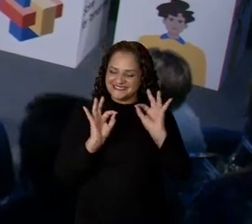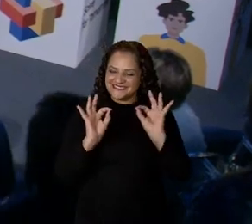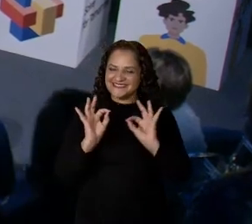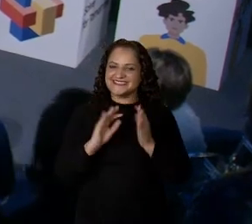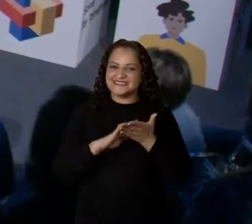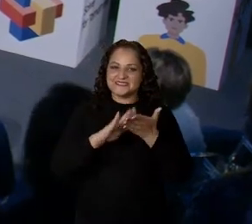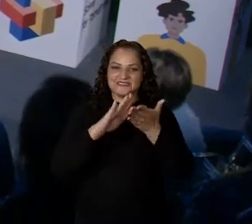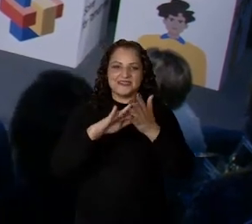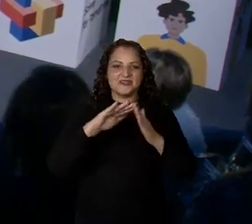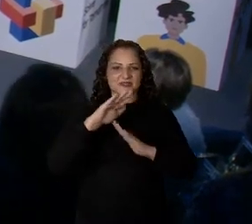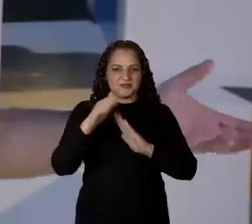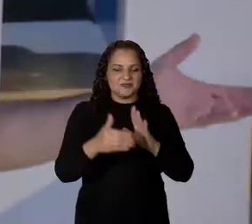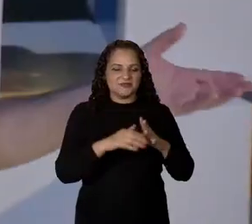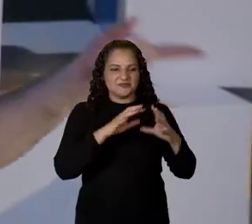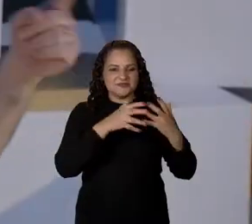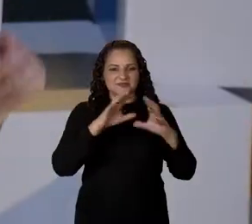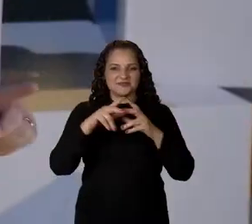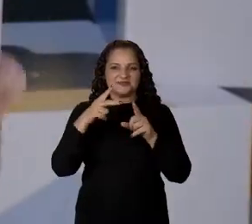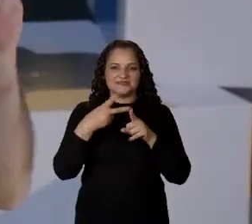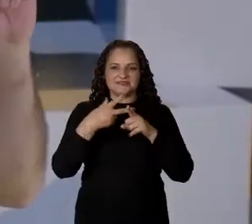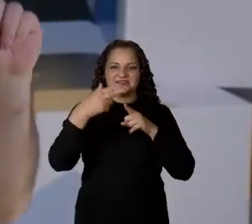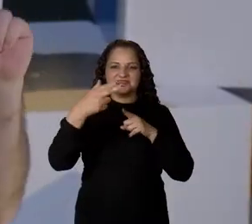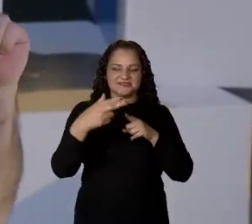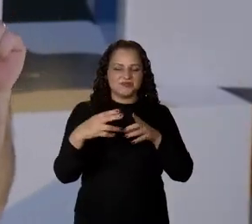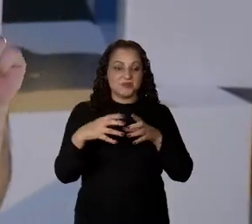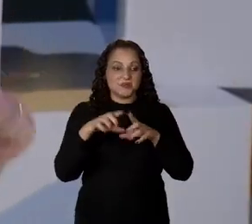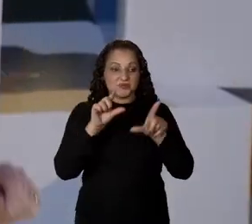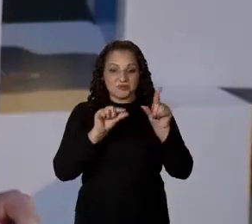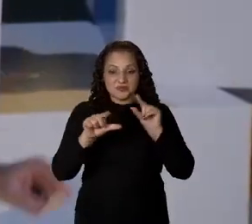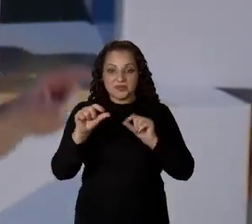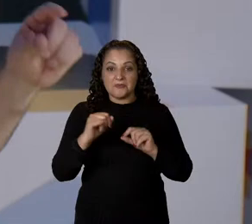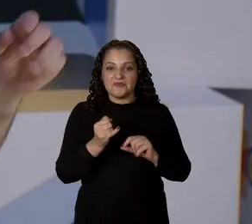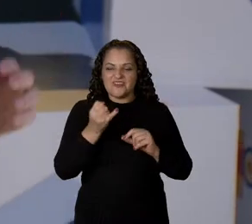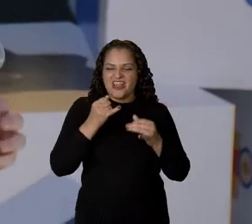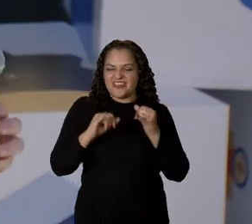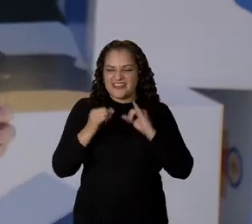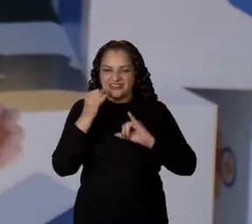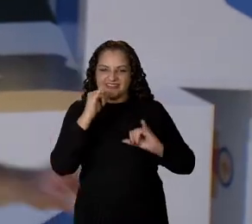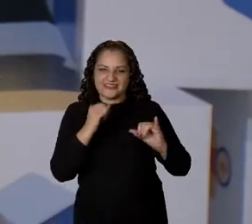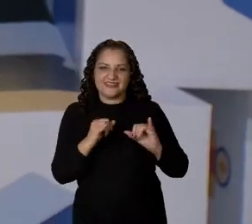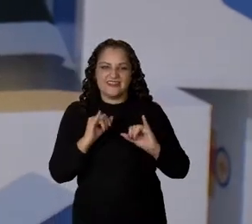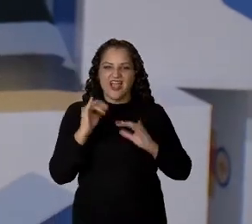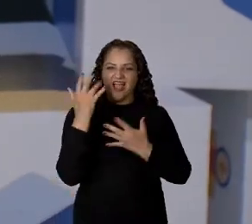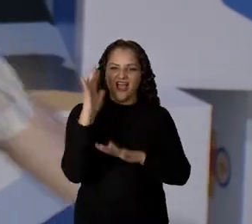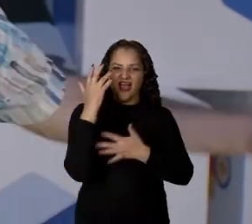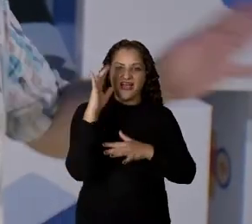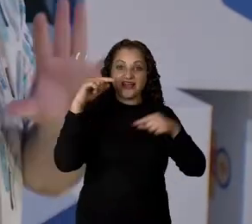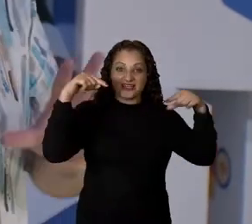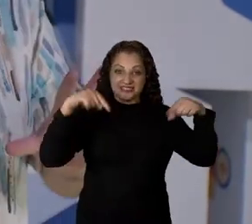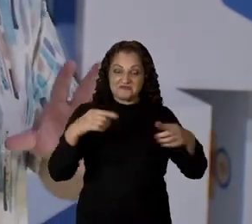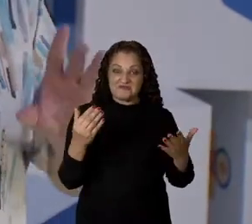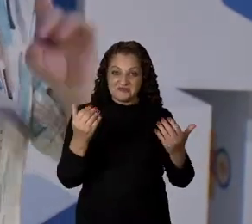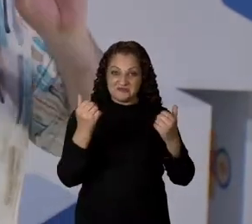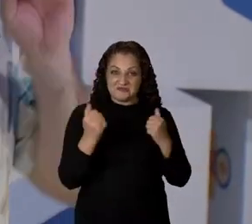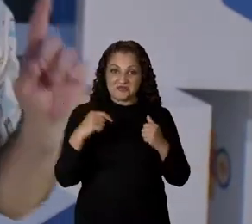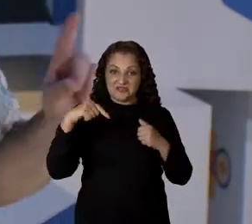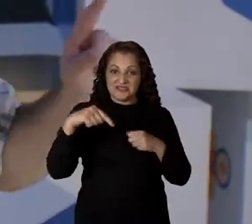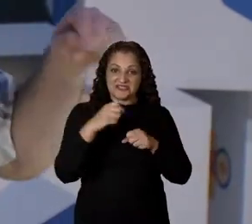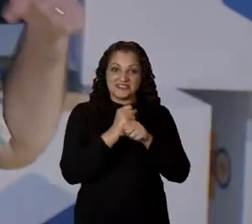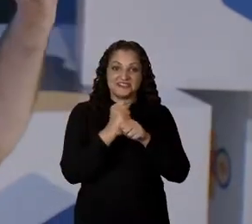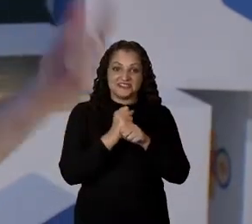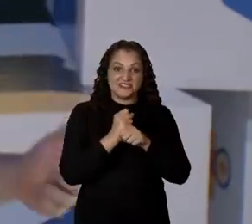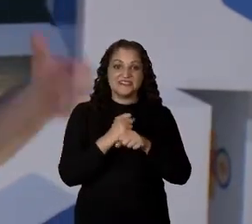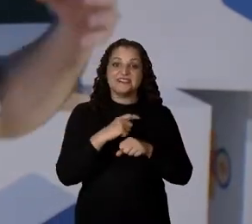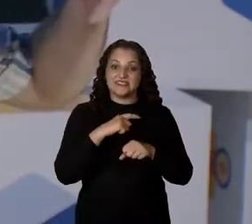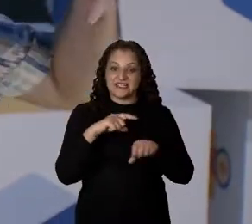Parabéns a todas as equipes vencedoras do Júri Popular. E aproveitando essa energia, vamos de mais uma celebração aqui no palco. Esse ano, a